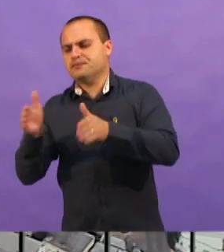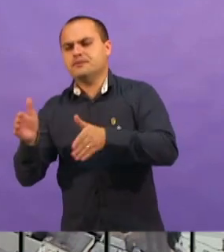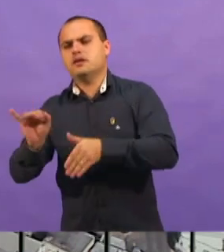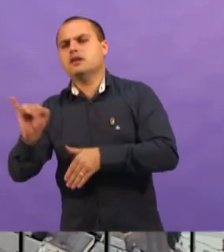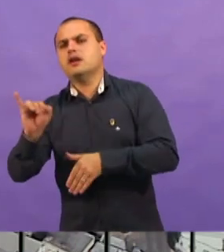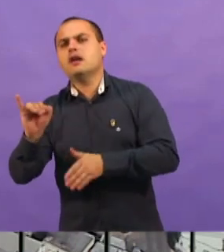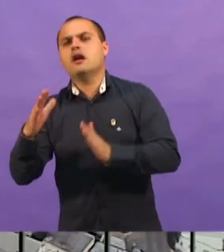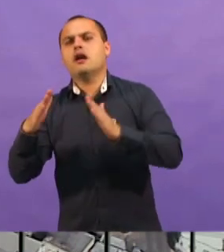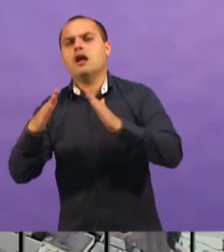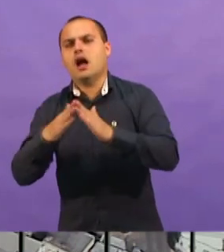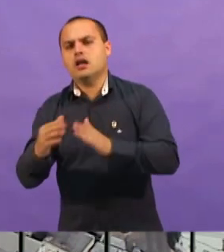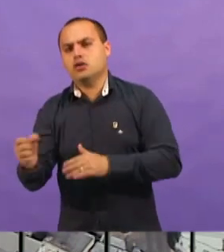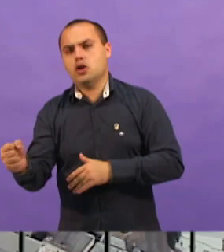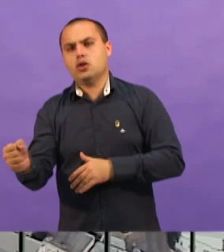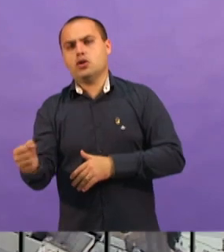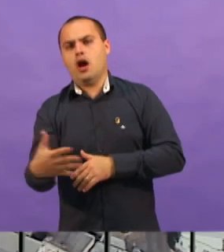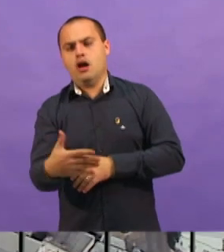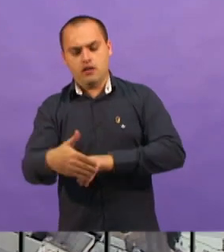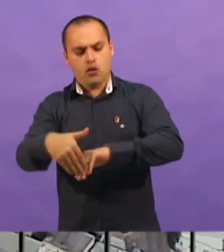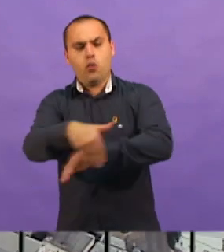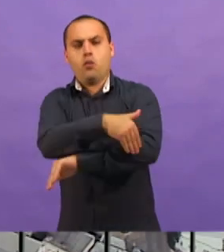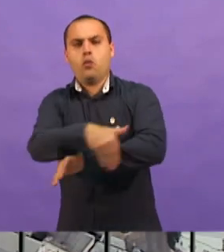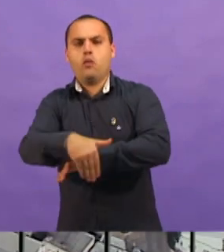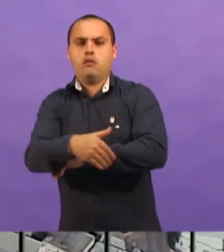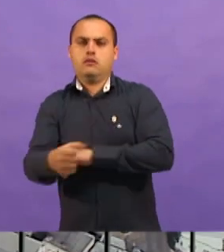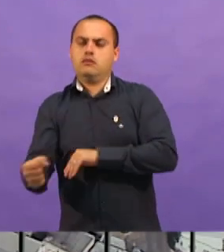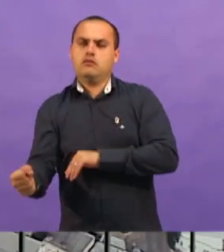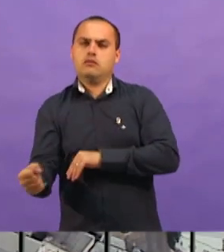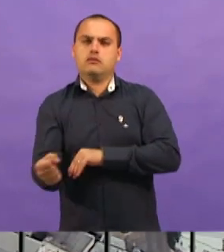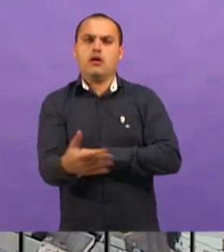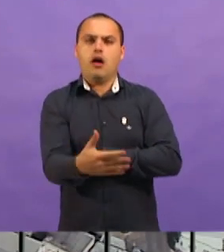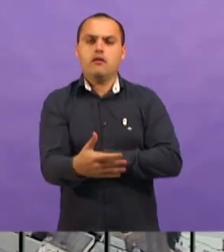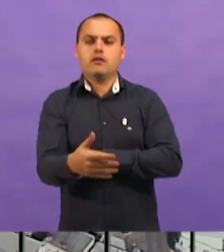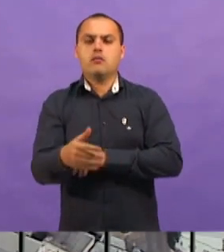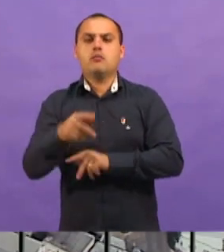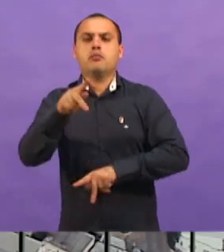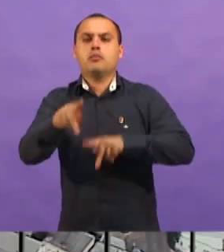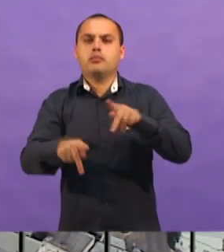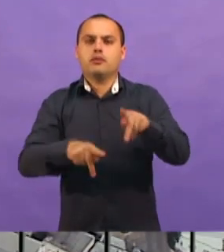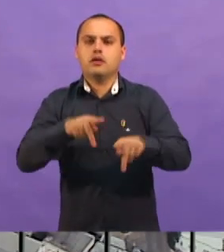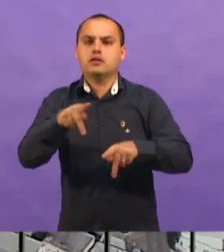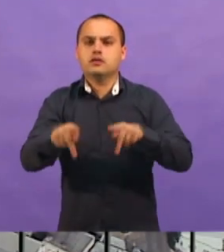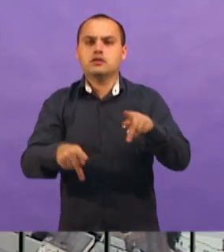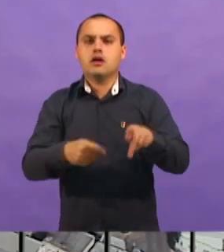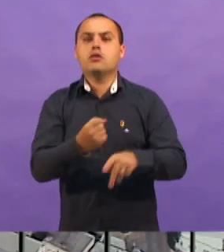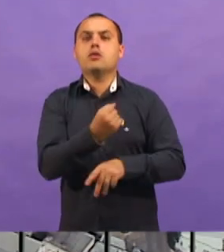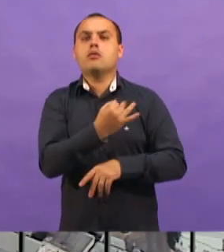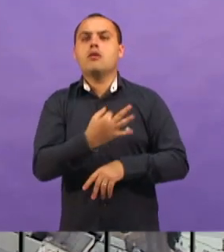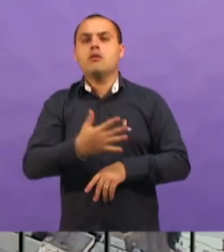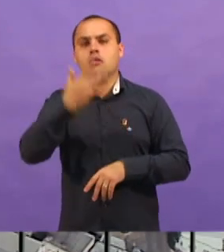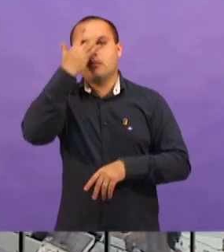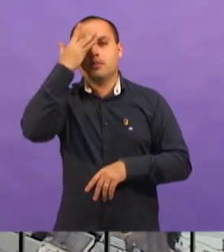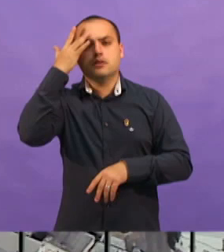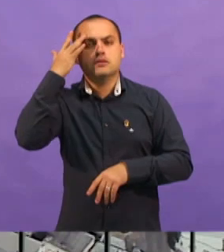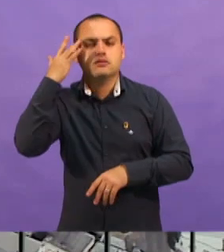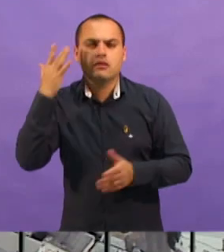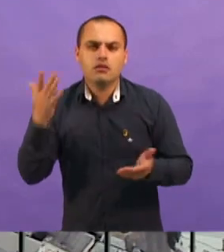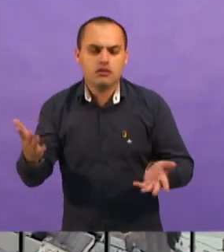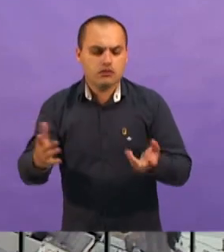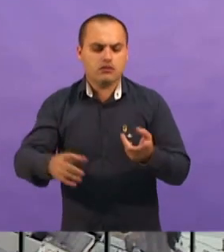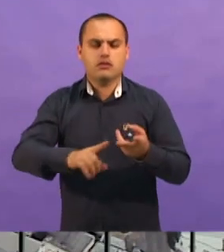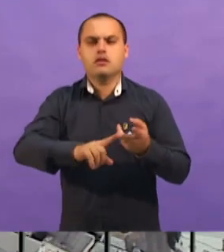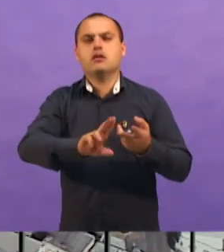foram construídas, as ruas novas que foram abertas, a população, né, número de população, nomes de ruas,